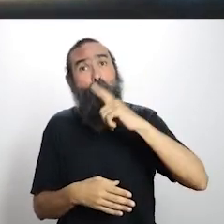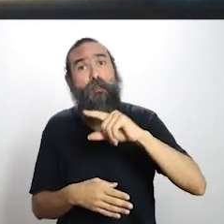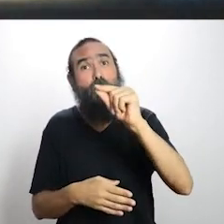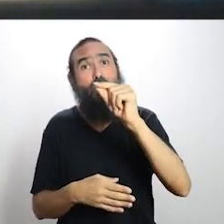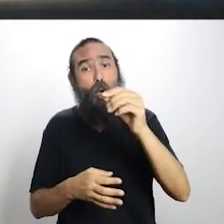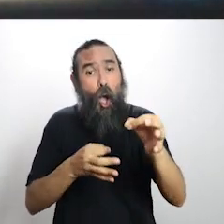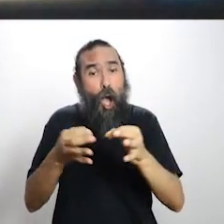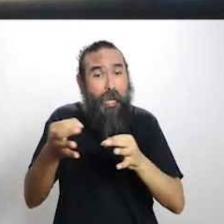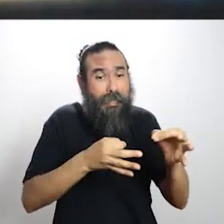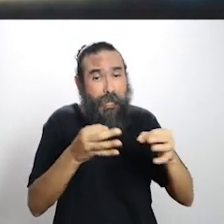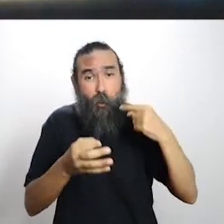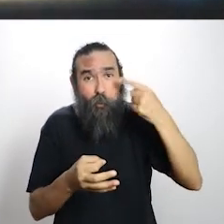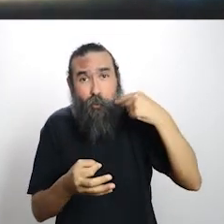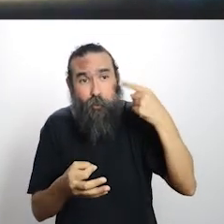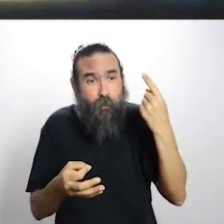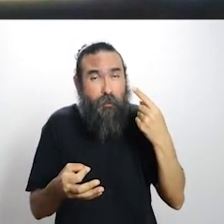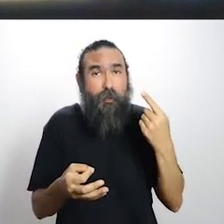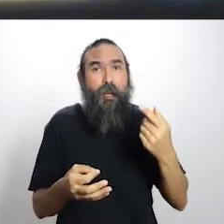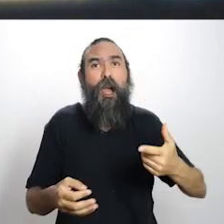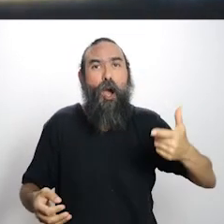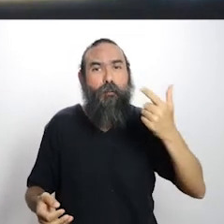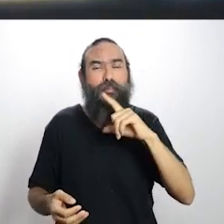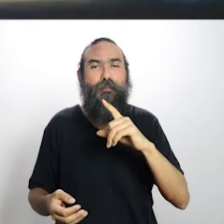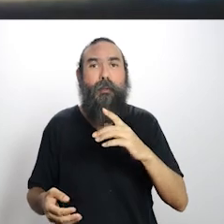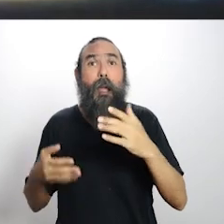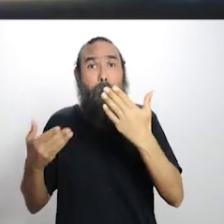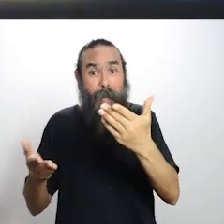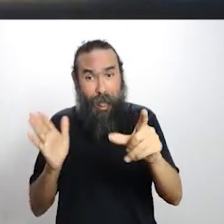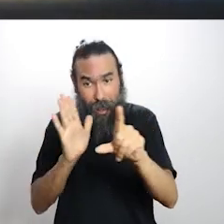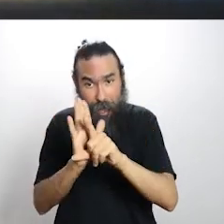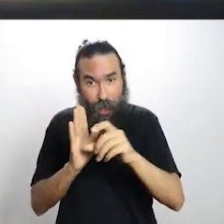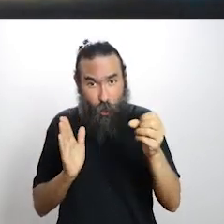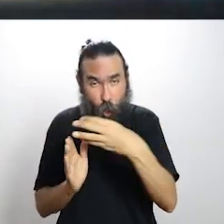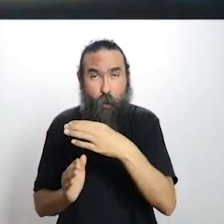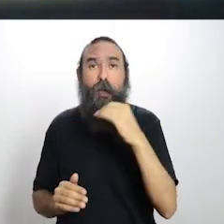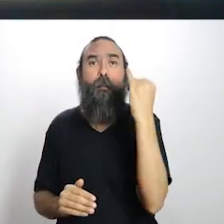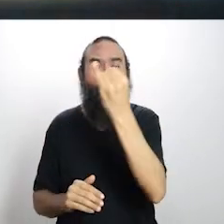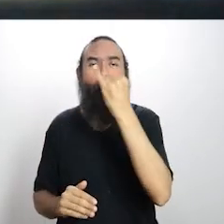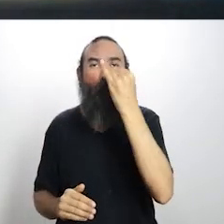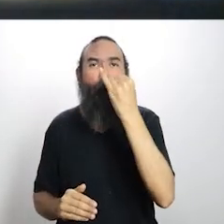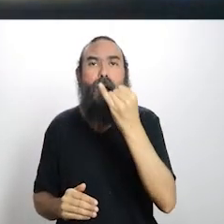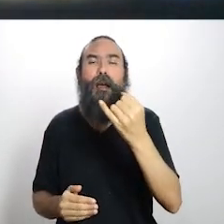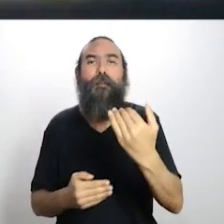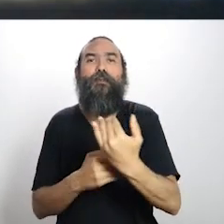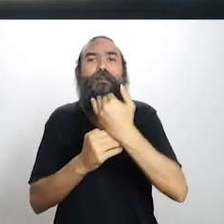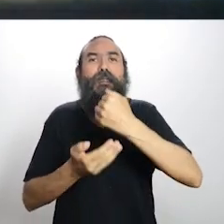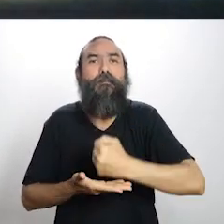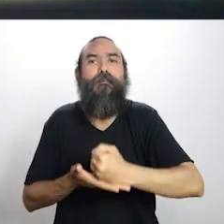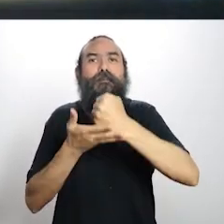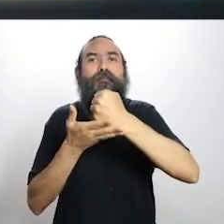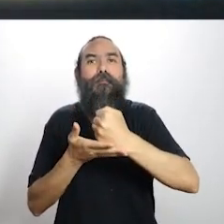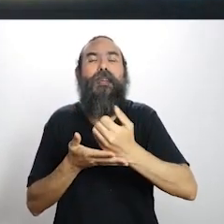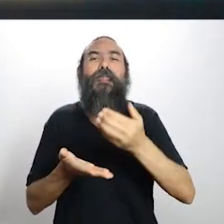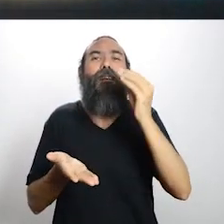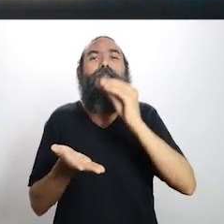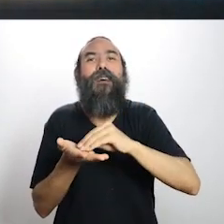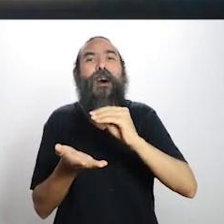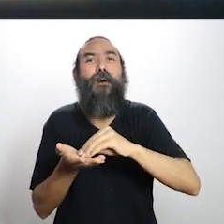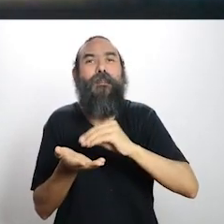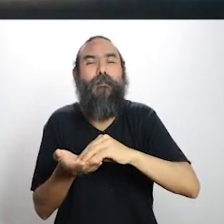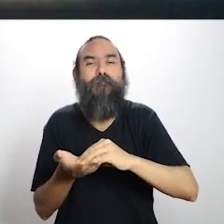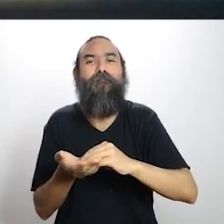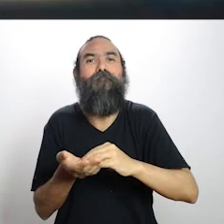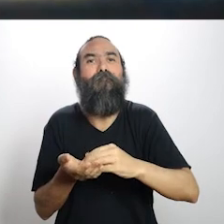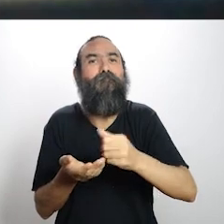articulação política, mas a lei é importante a gente dizer que ela permite esses mecanismos, nós ainda não sabemos se essa regulamentação vai sair